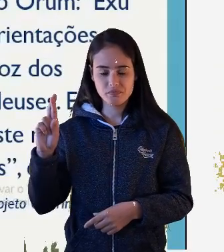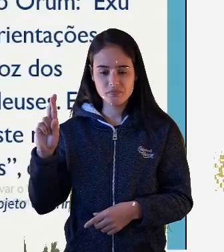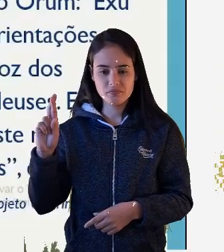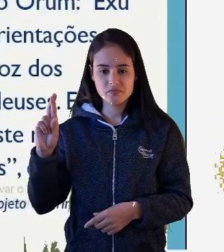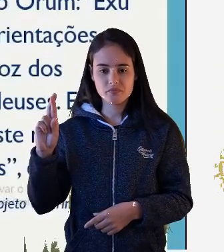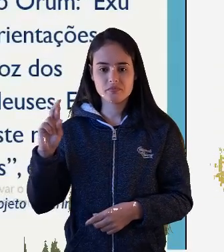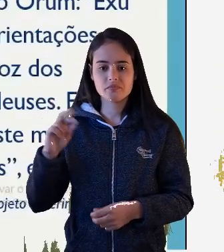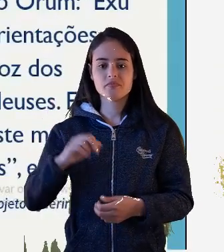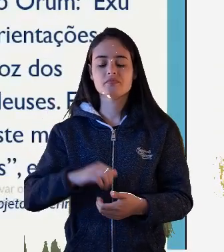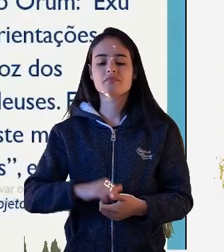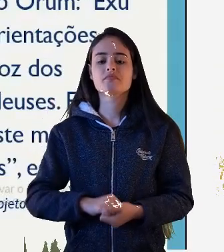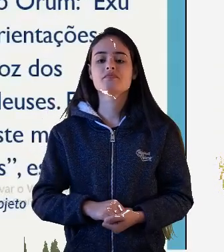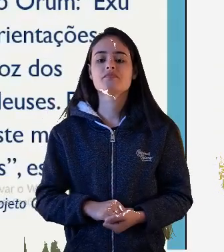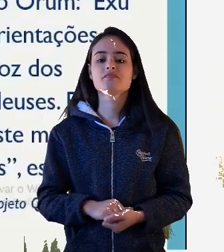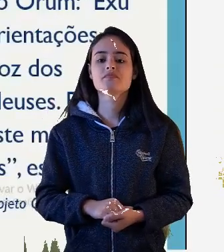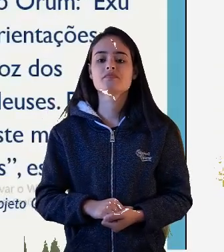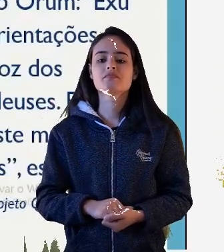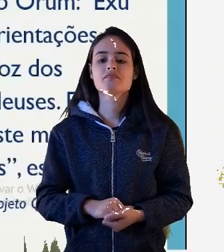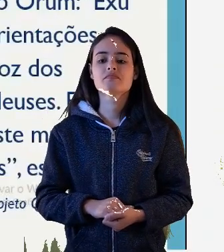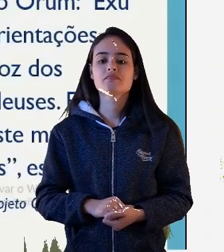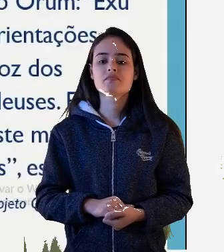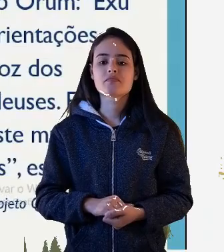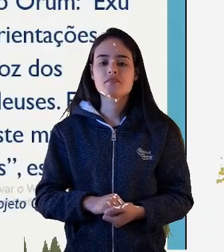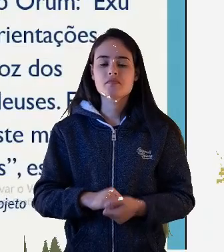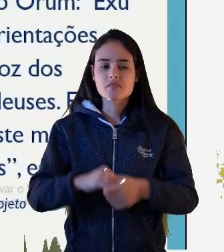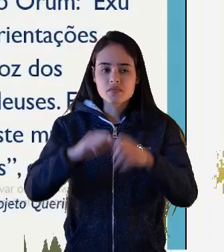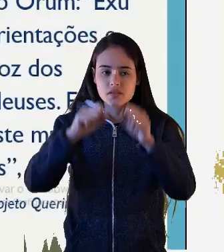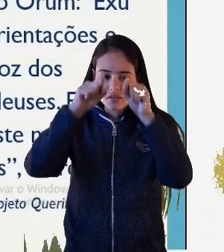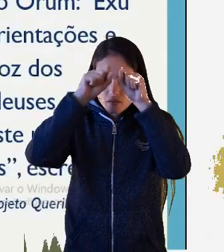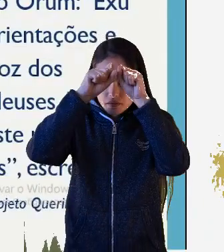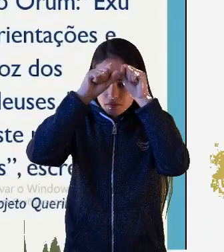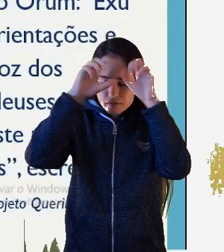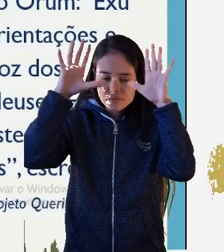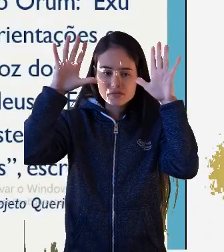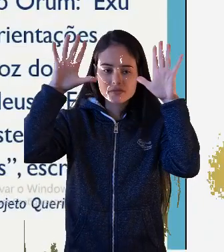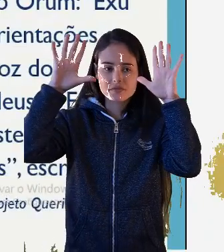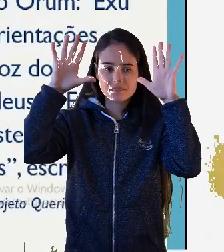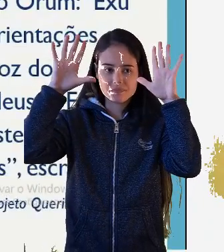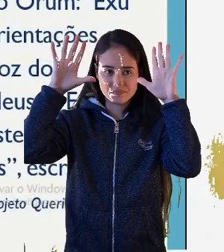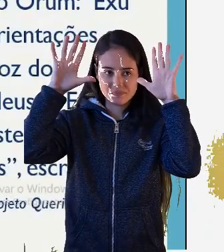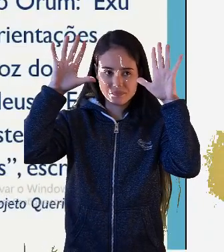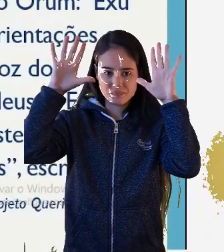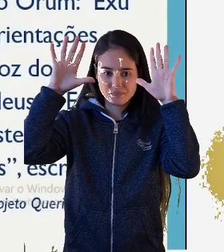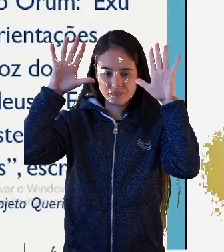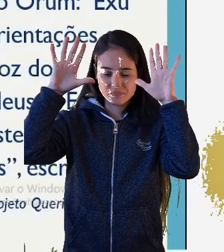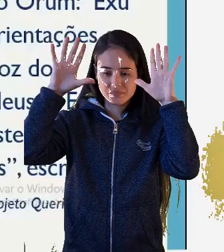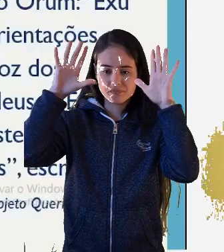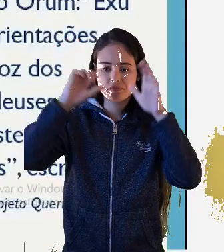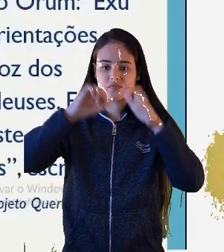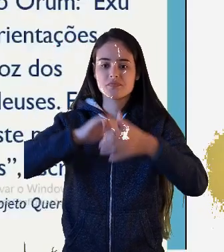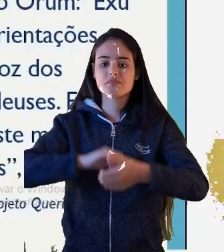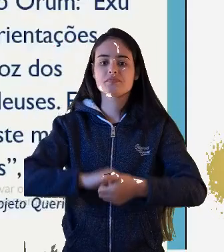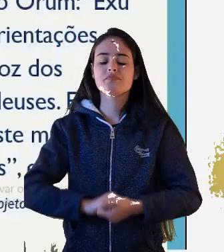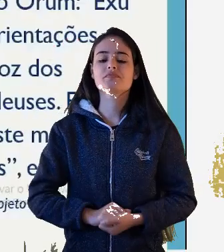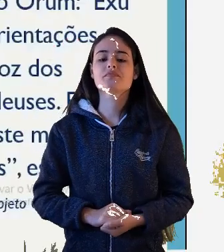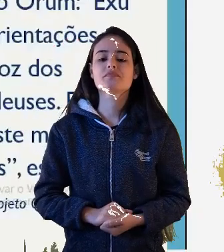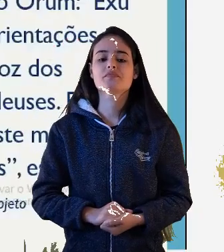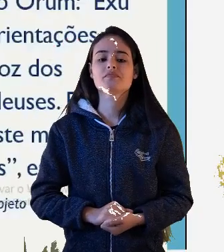histórias vão se difundindo, como é muito da tradição oral, né, da oralidade, elas mudam um pouco, né?